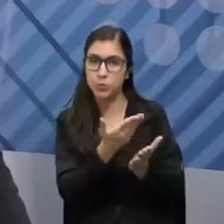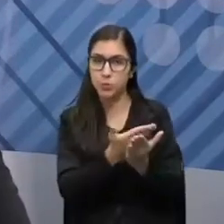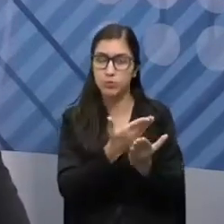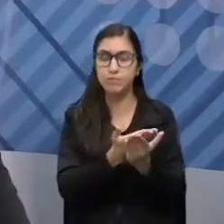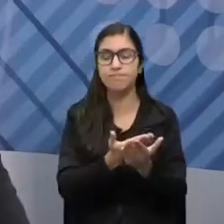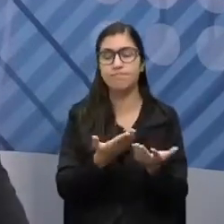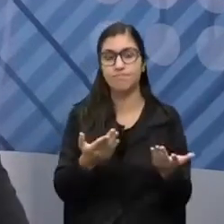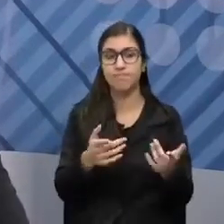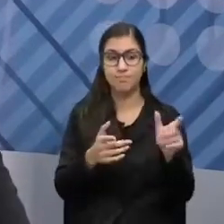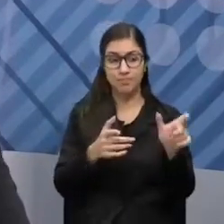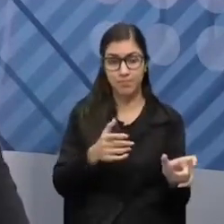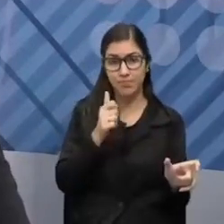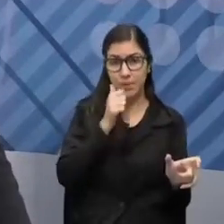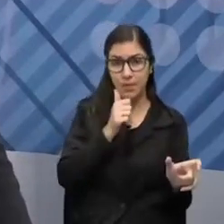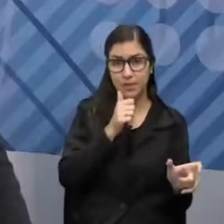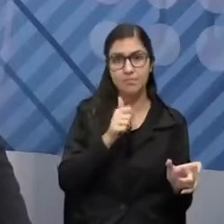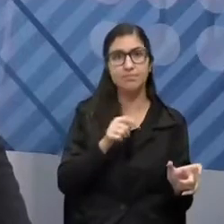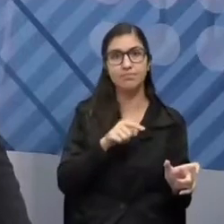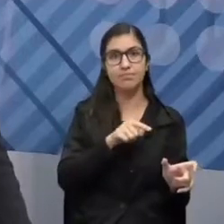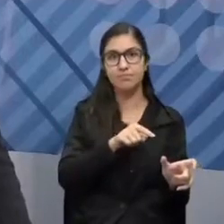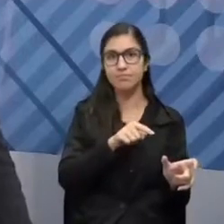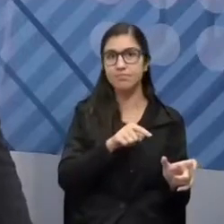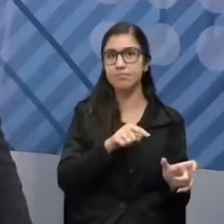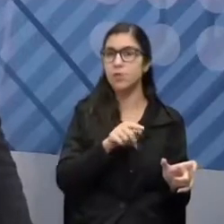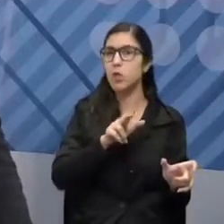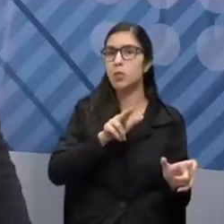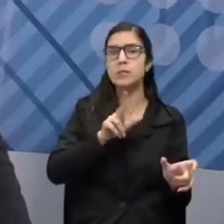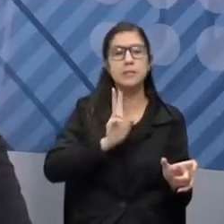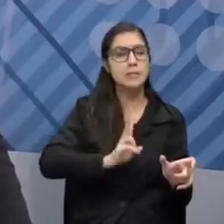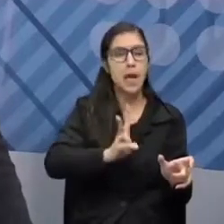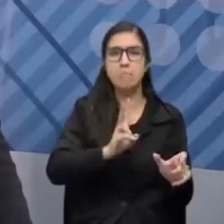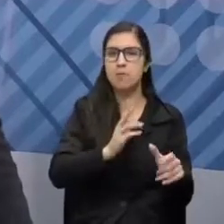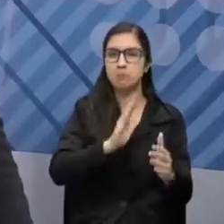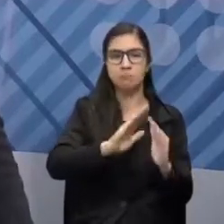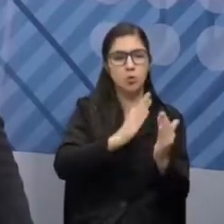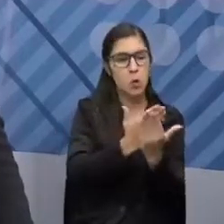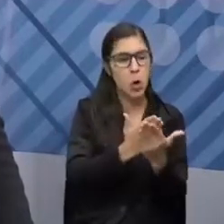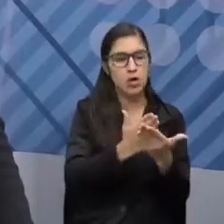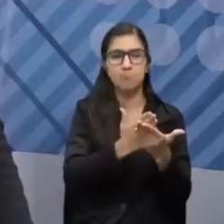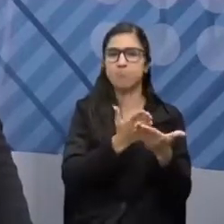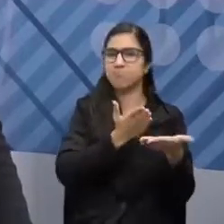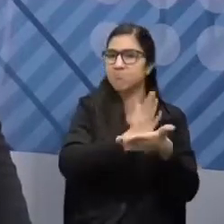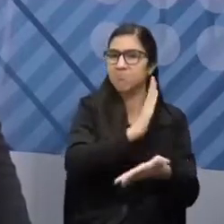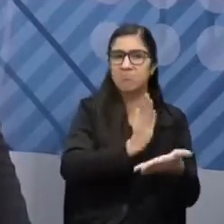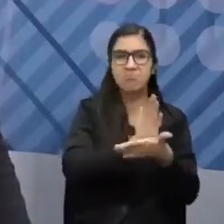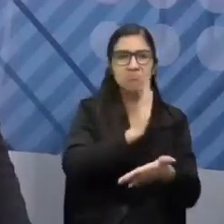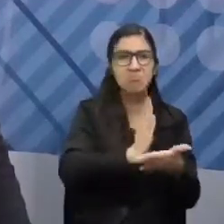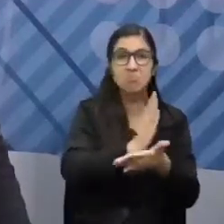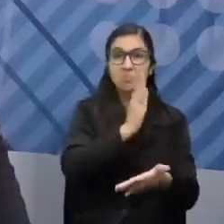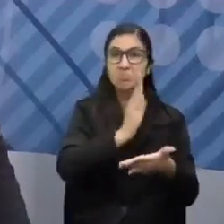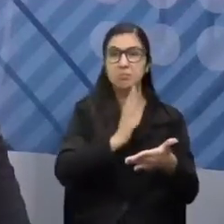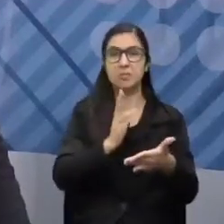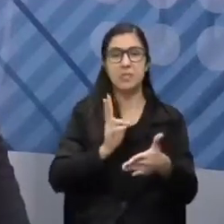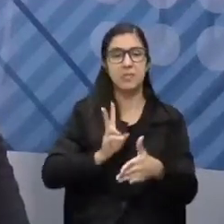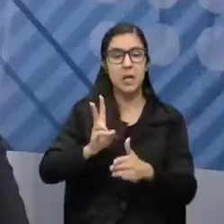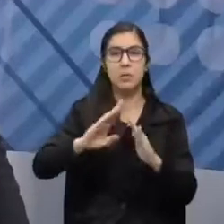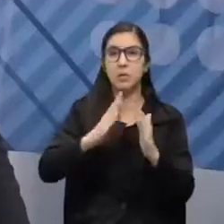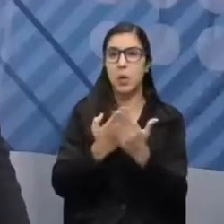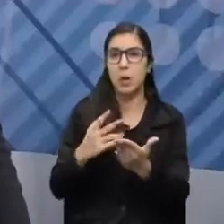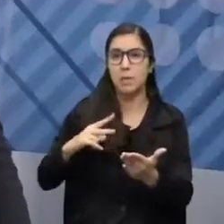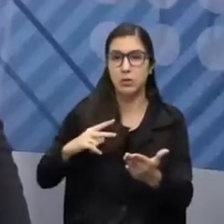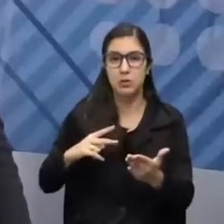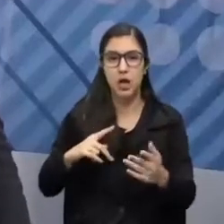essa garotinha, pasmem, nunca repetiu de ano, sempre frequentou ensino regular, escola particular,